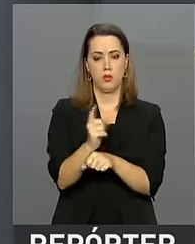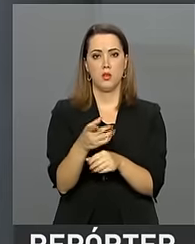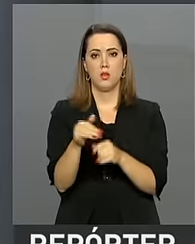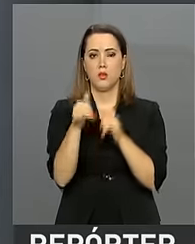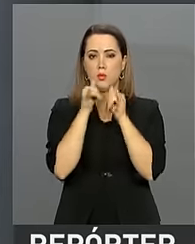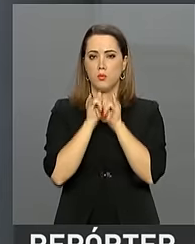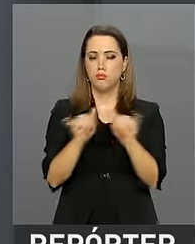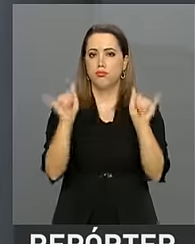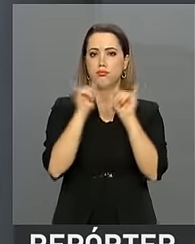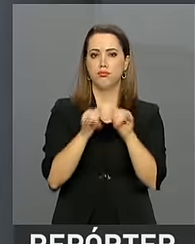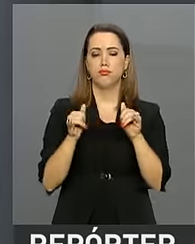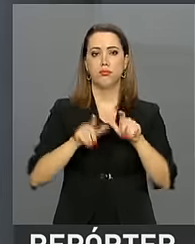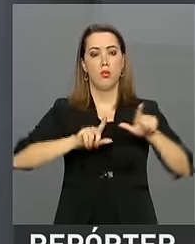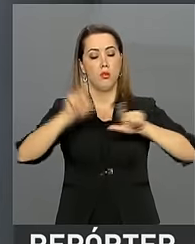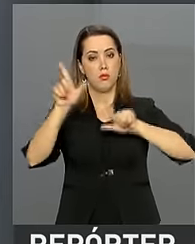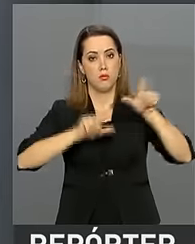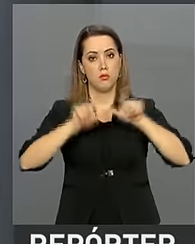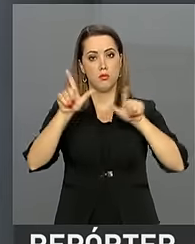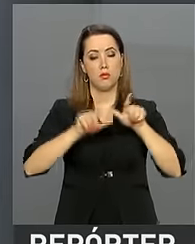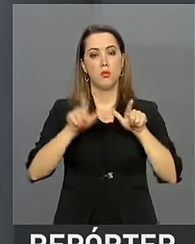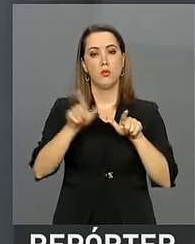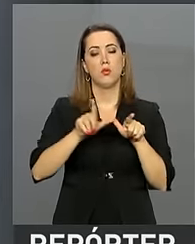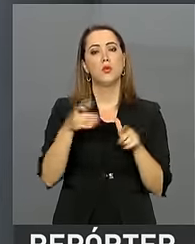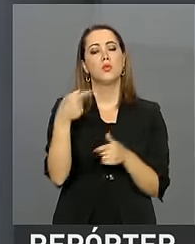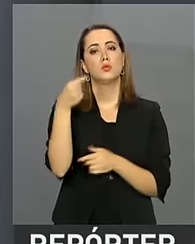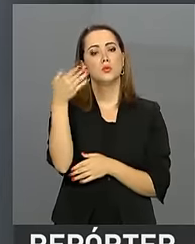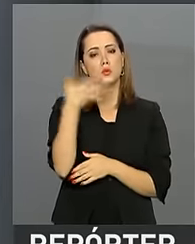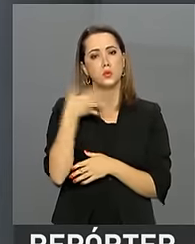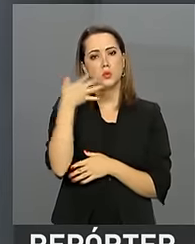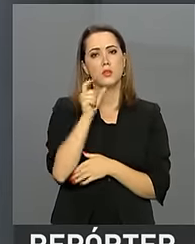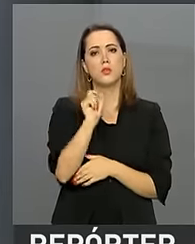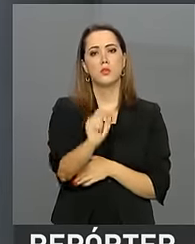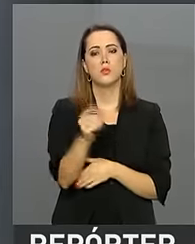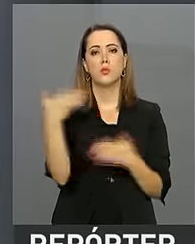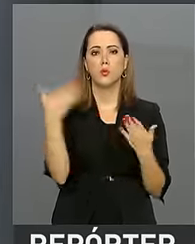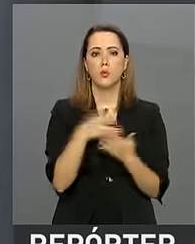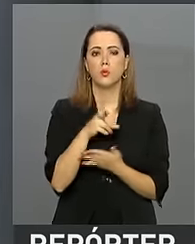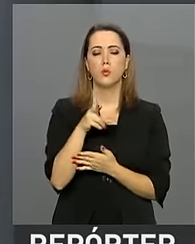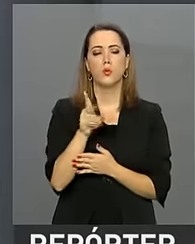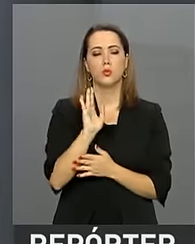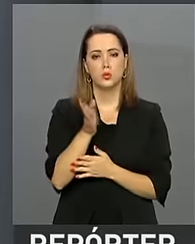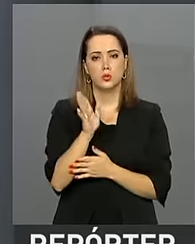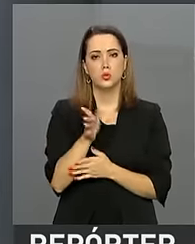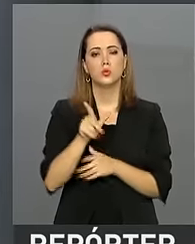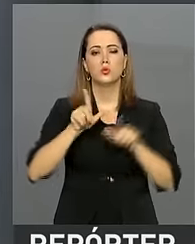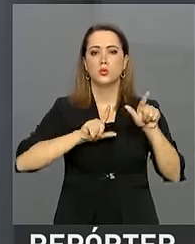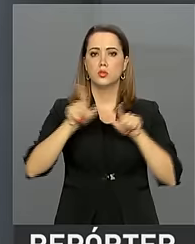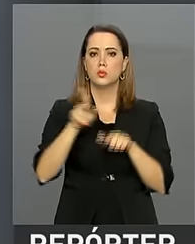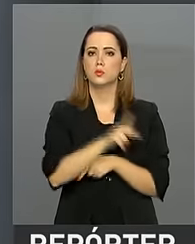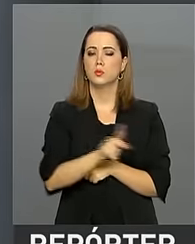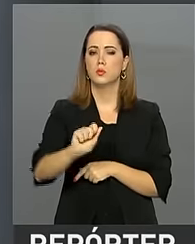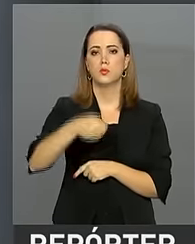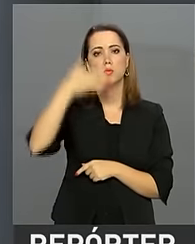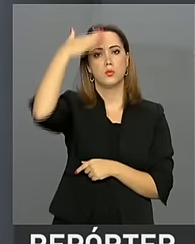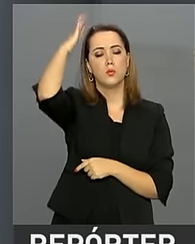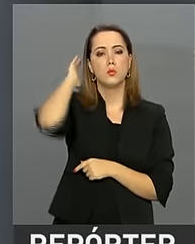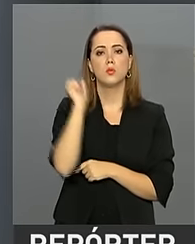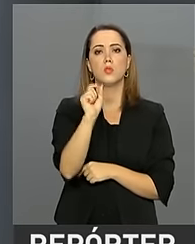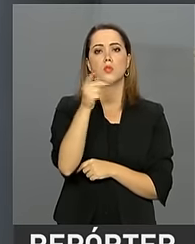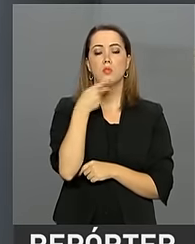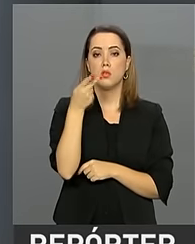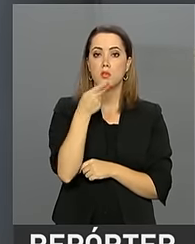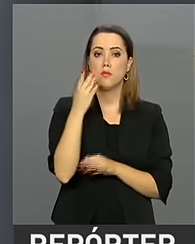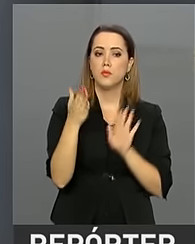veiculação em cadeia de rádio e TV de um pronunciamento que foi gravado durante o dia pelo presidente Michel Temer, no qual ele